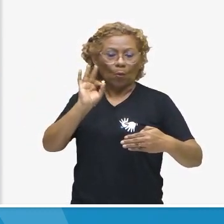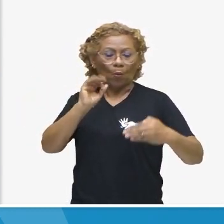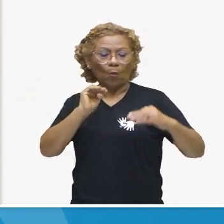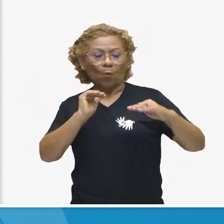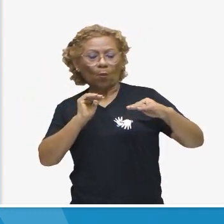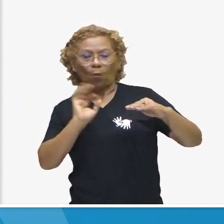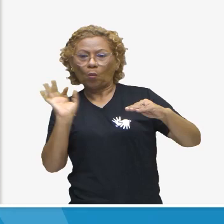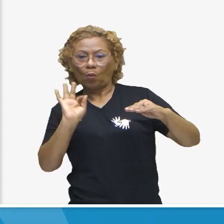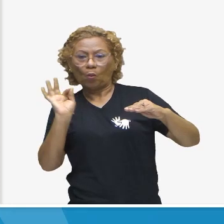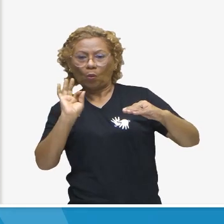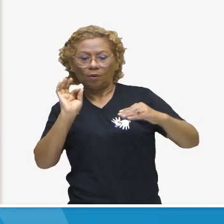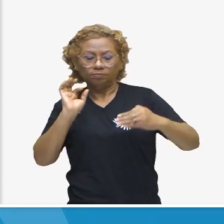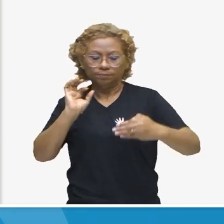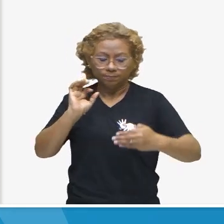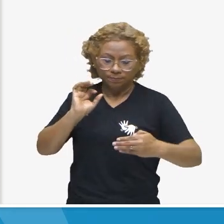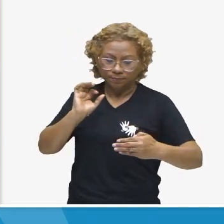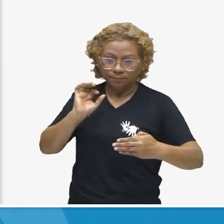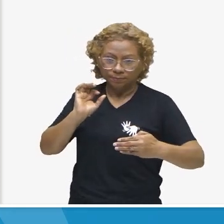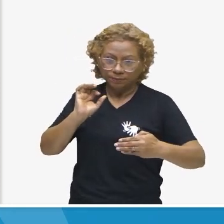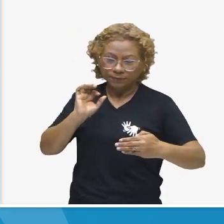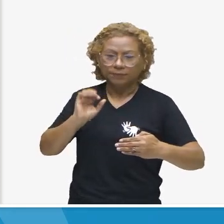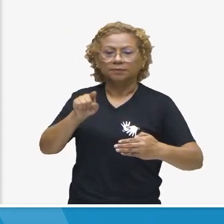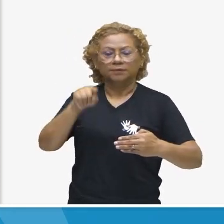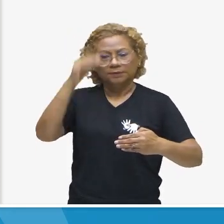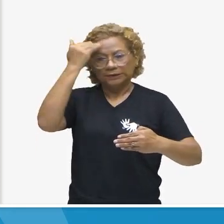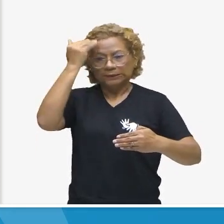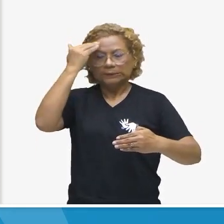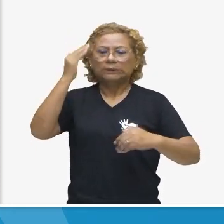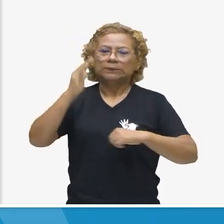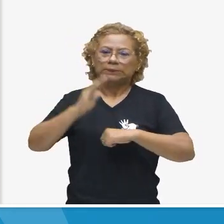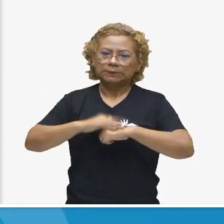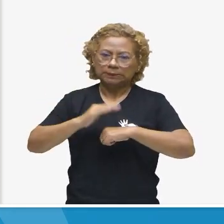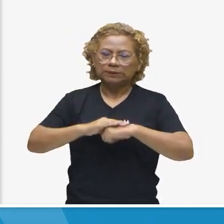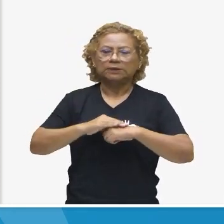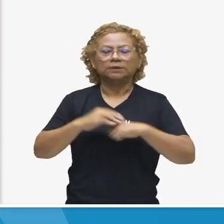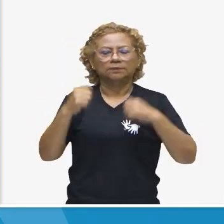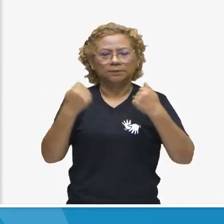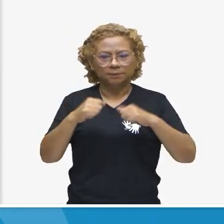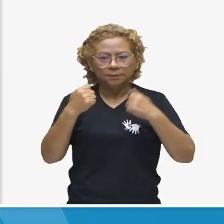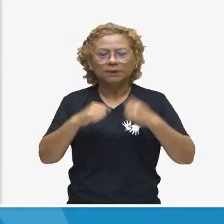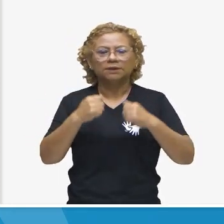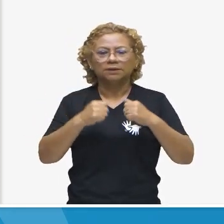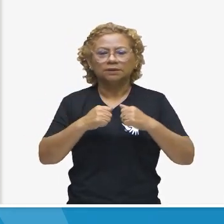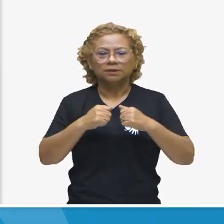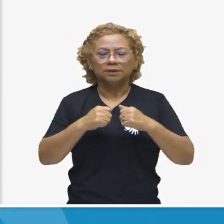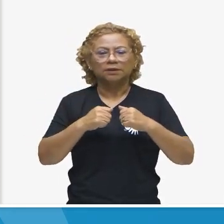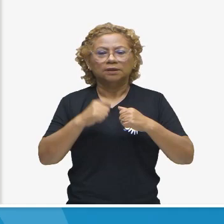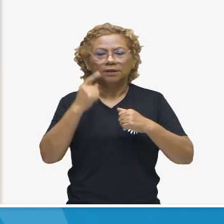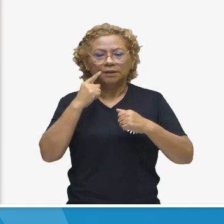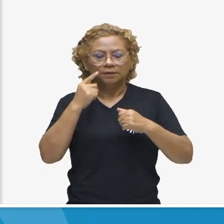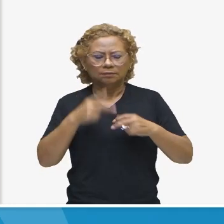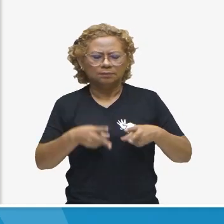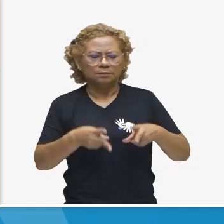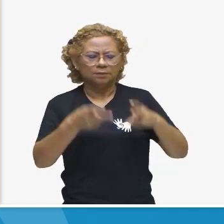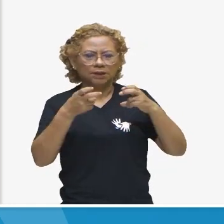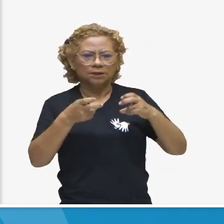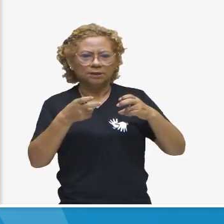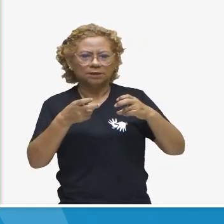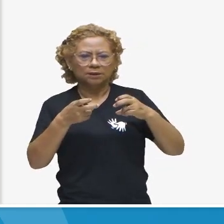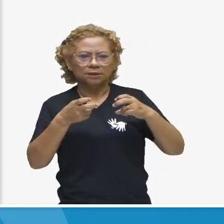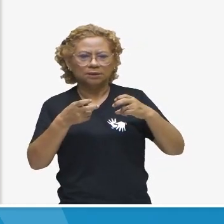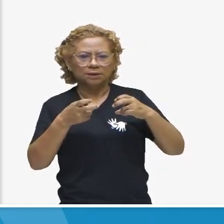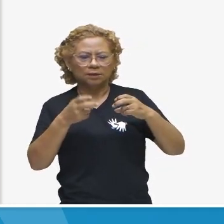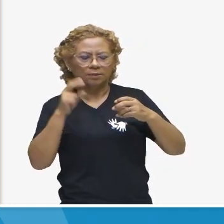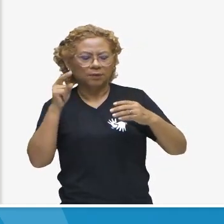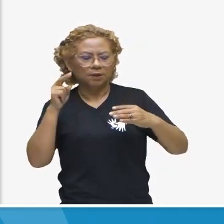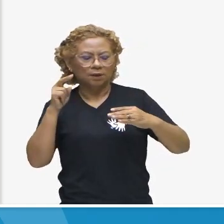gente entender esse conteúdo de projeção ortogonal, a gente precisa olhar a figura de diferentes perspectivas. Primeiro eu